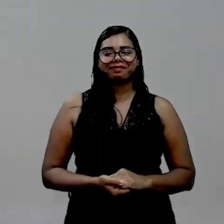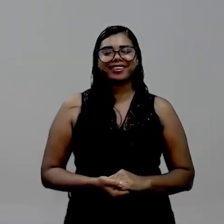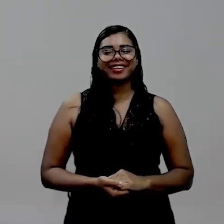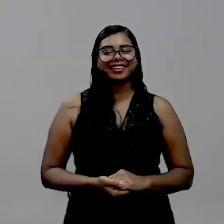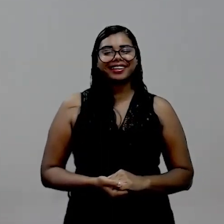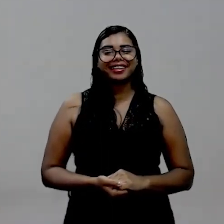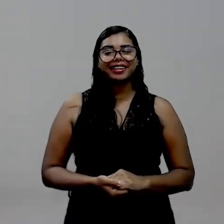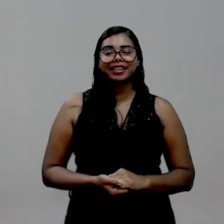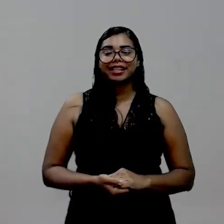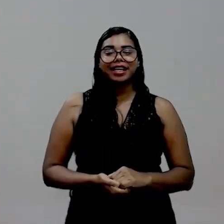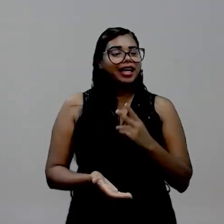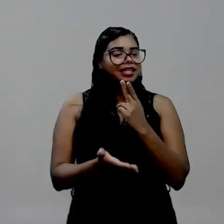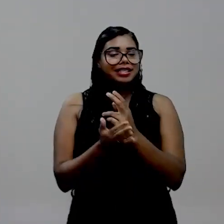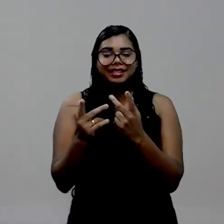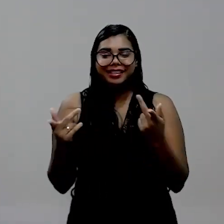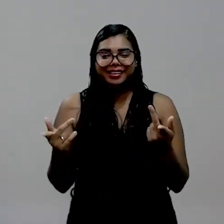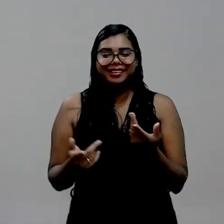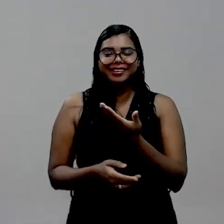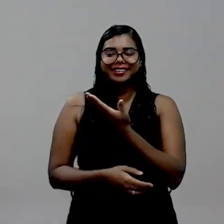Sempre tem uma gozação, né?